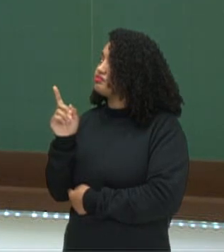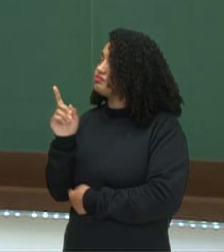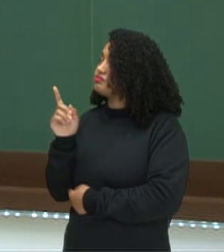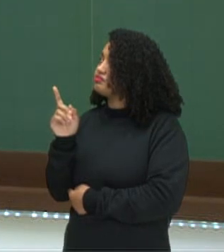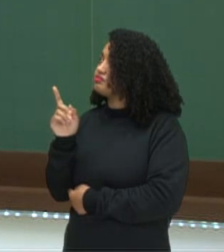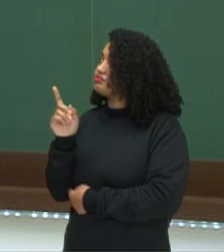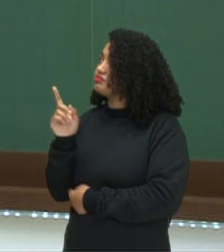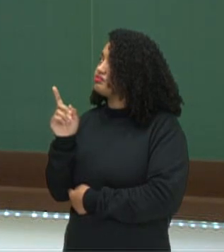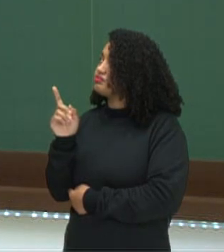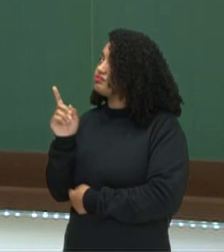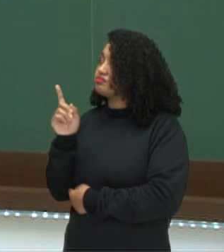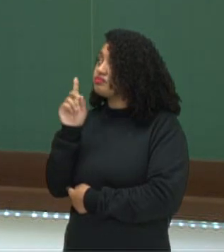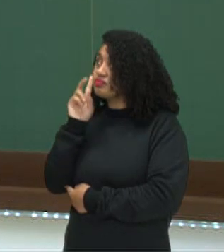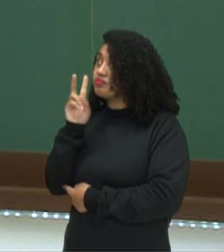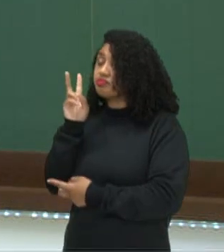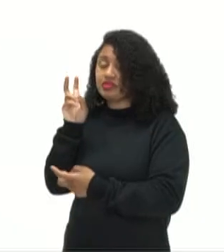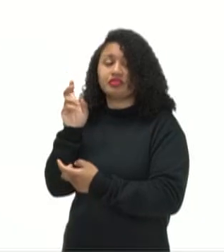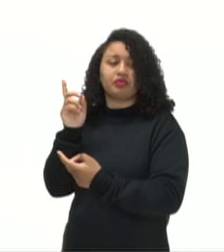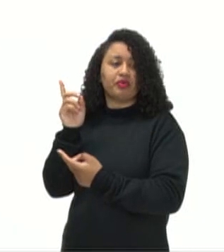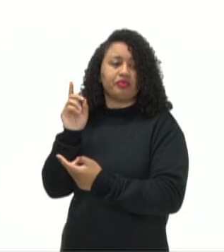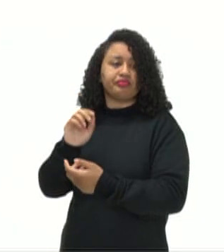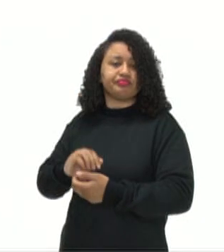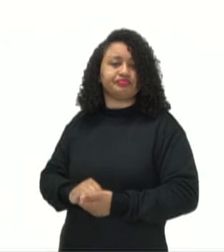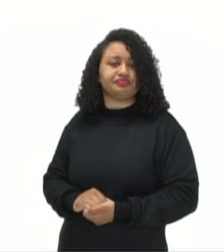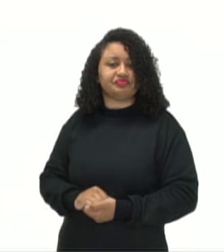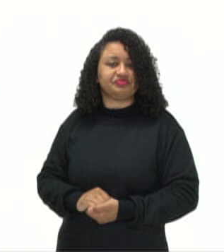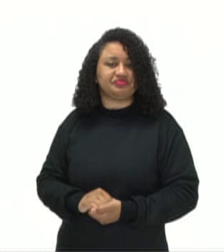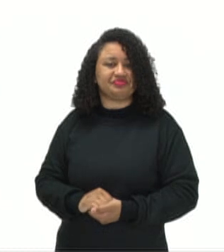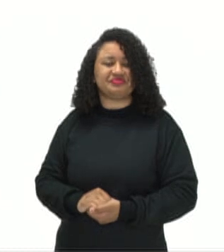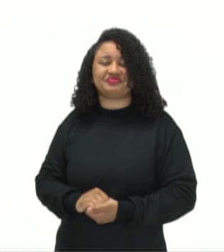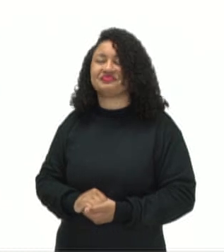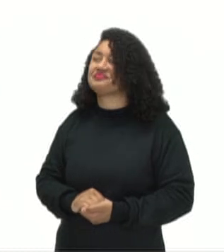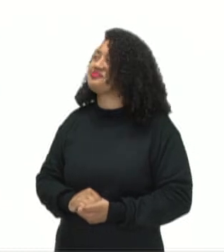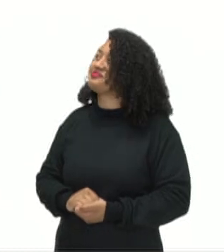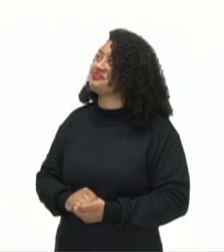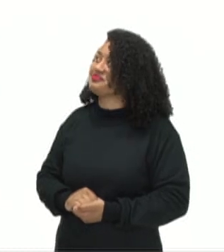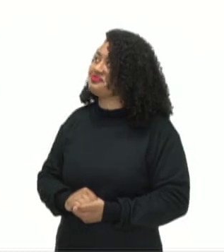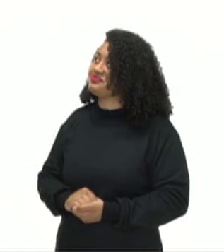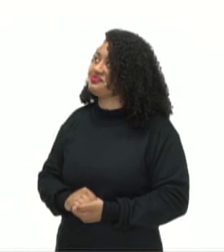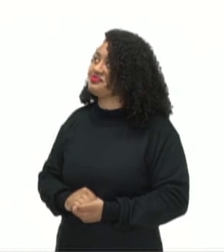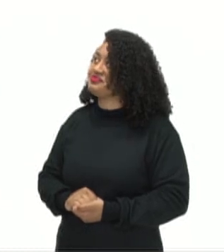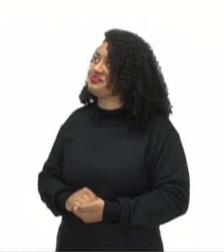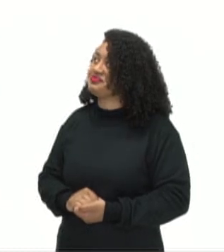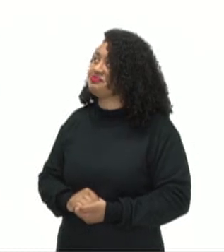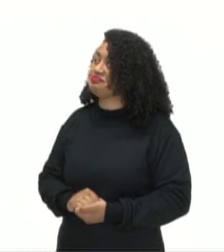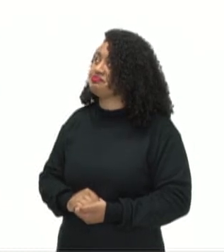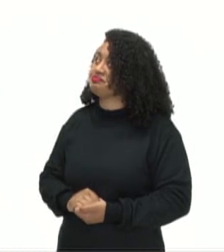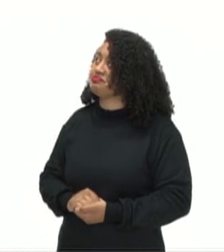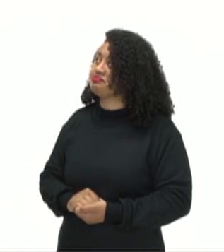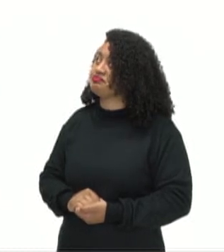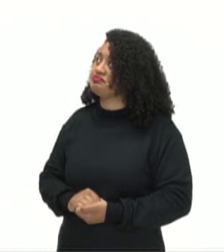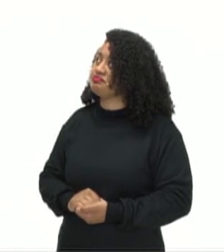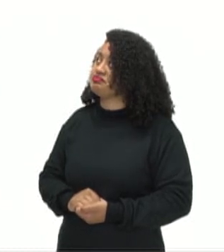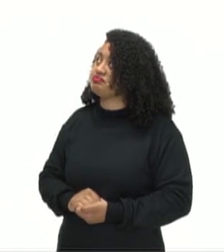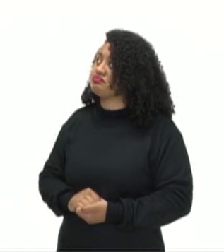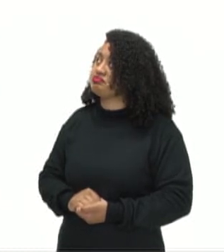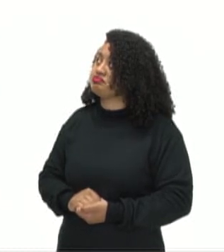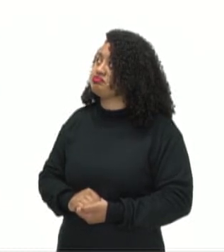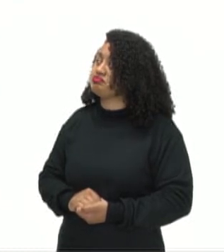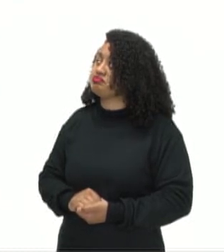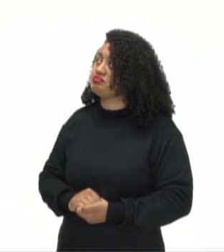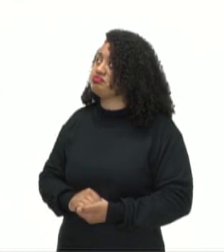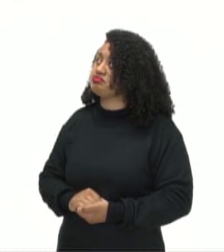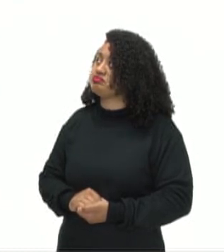temos 64.000. 7 horas depois, 128.000. 8 horas depois,